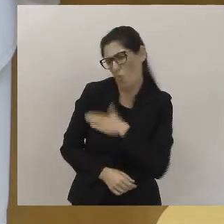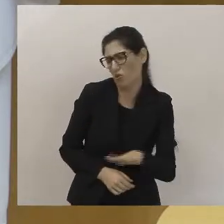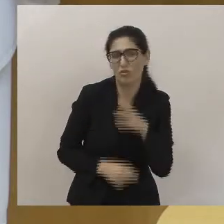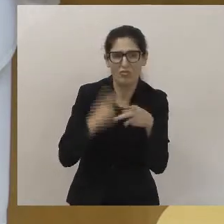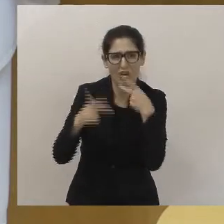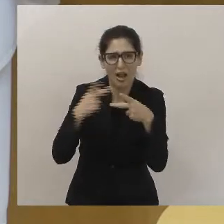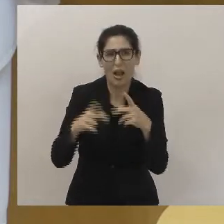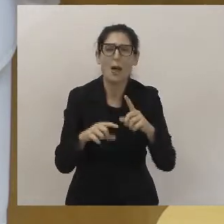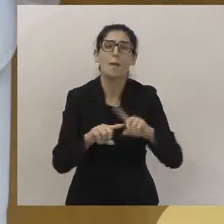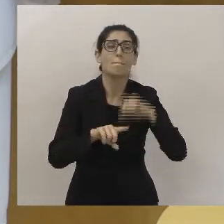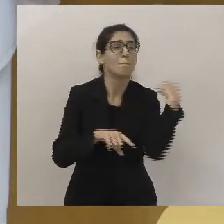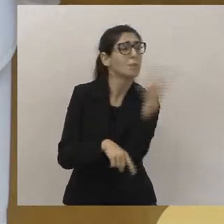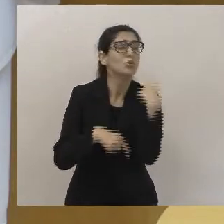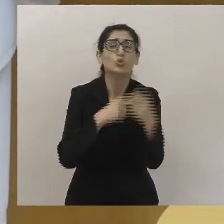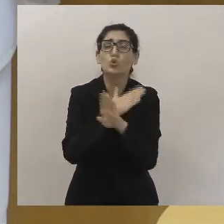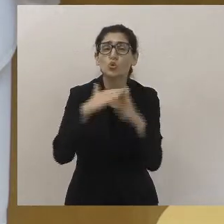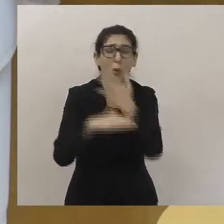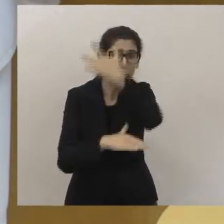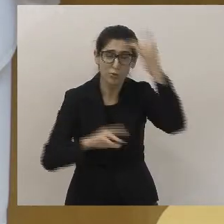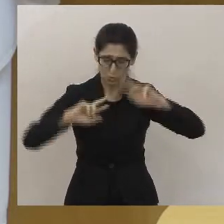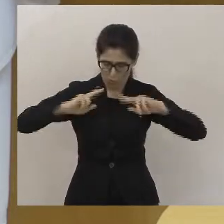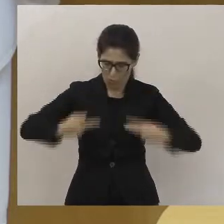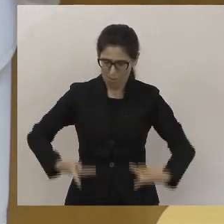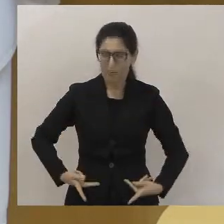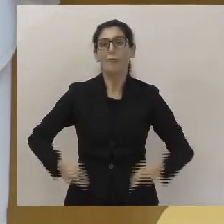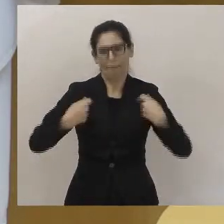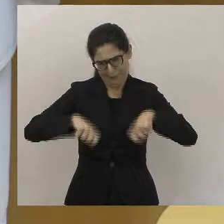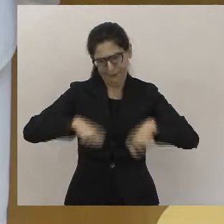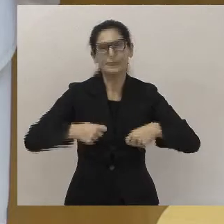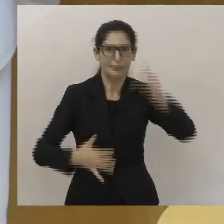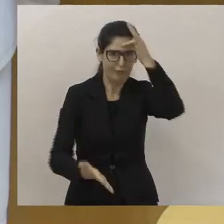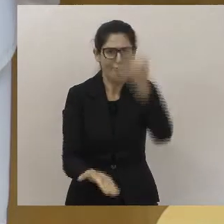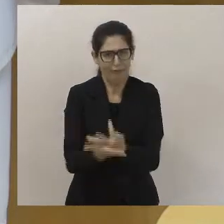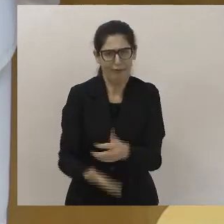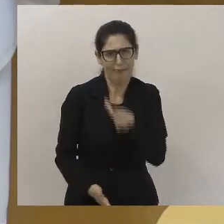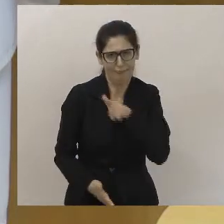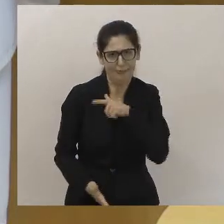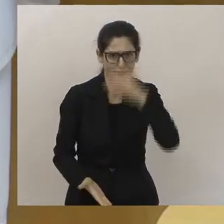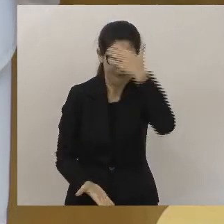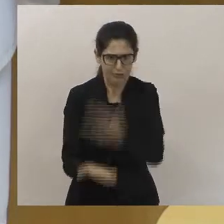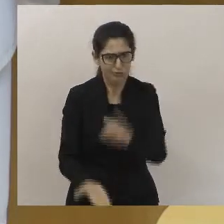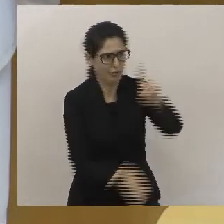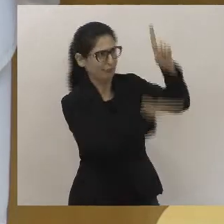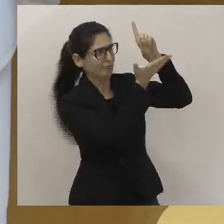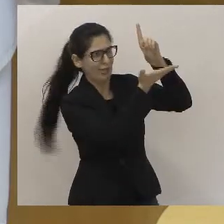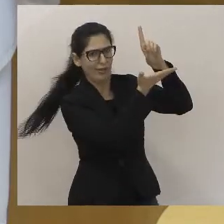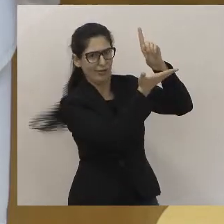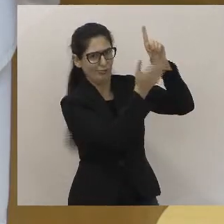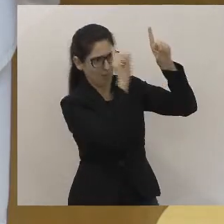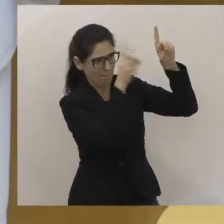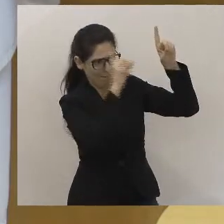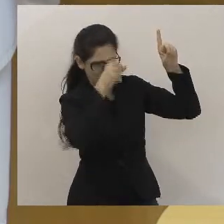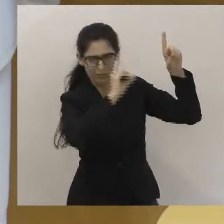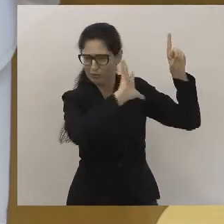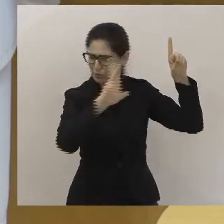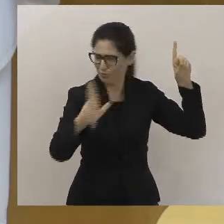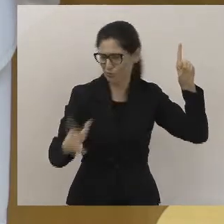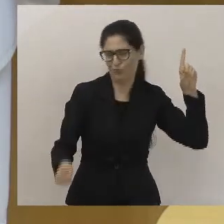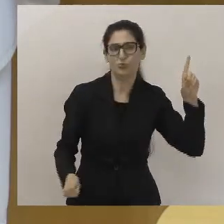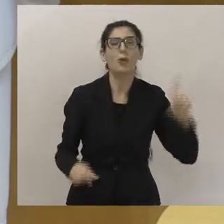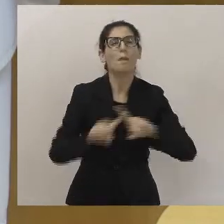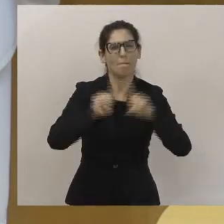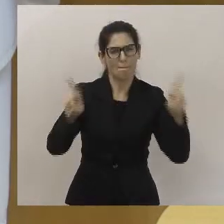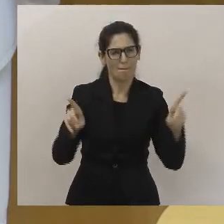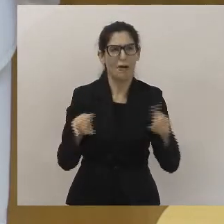de todo ser humano é sempre acreditar que deus está no comando de tudo eu tenho certeza que a nossa cidade